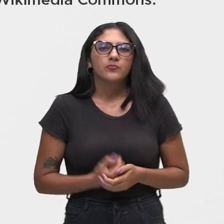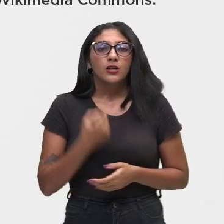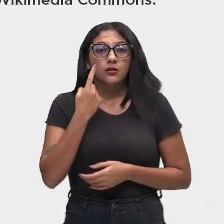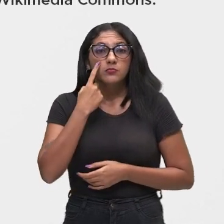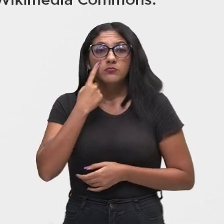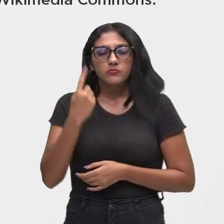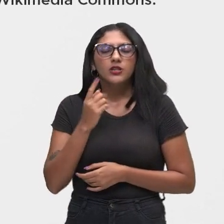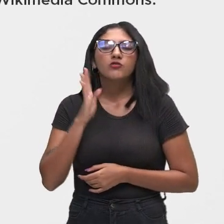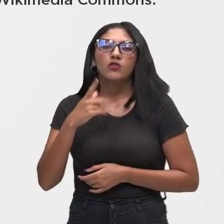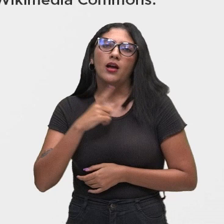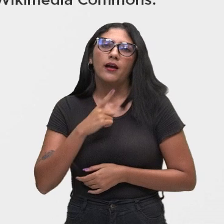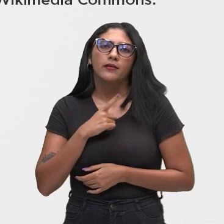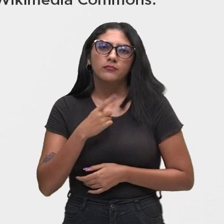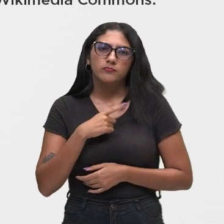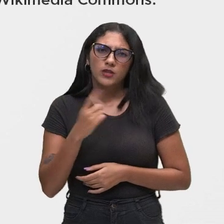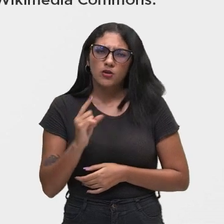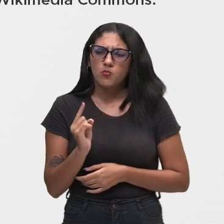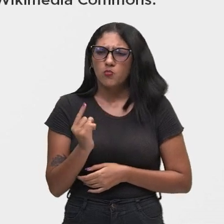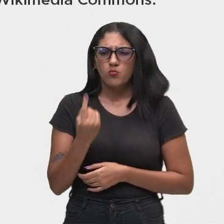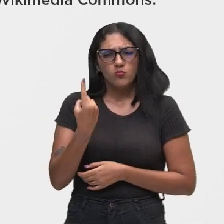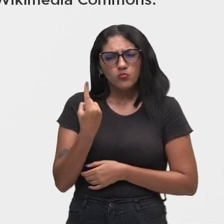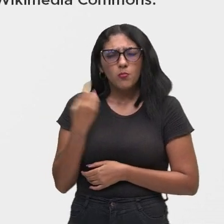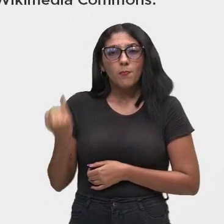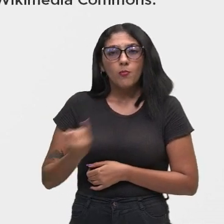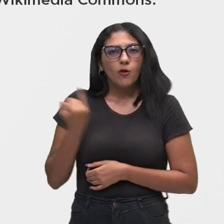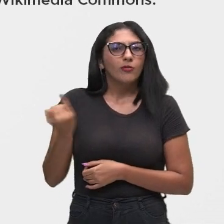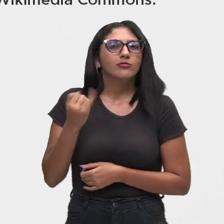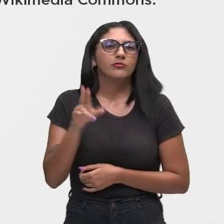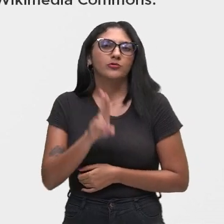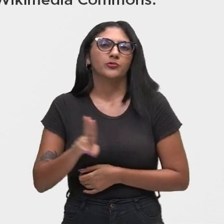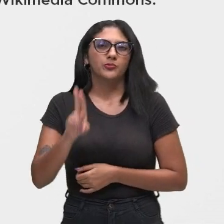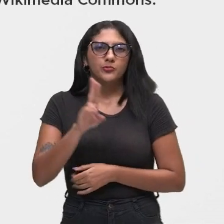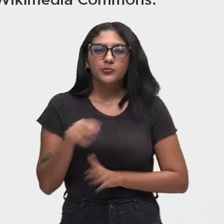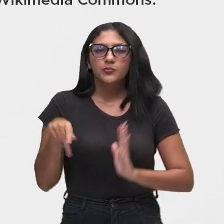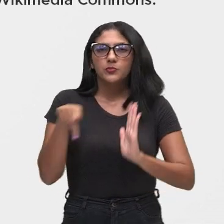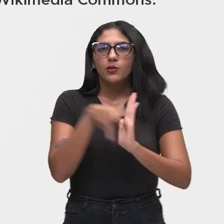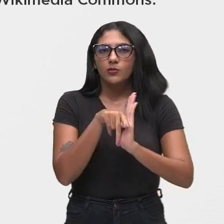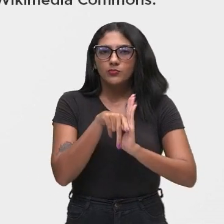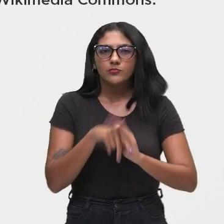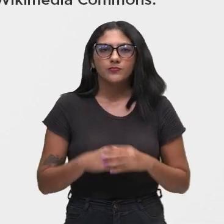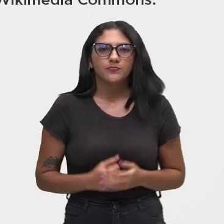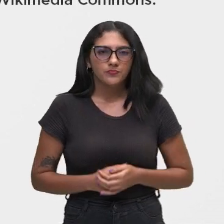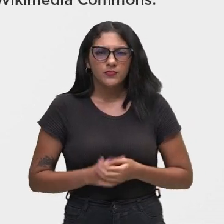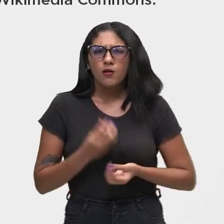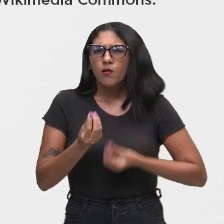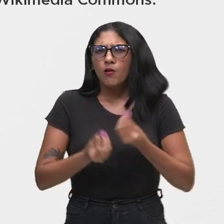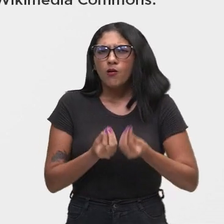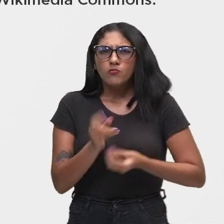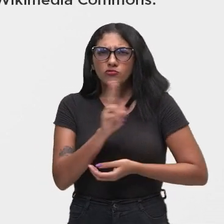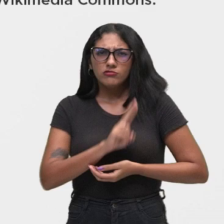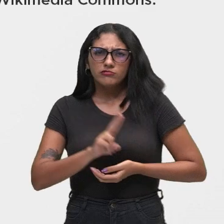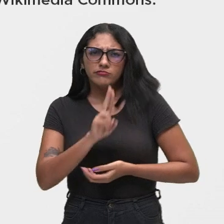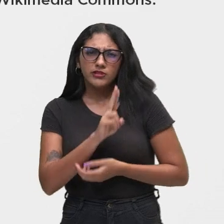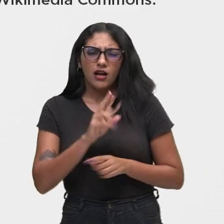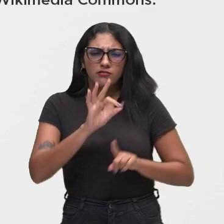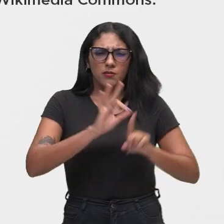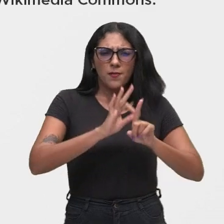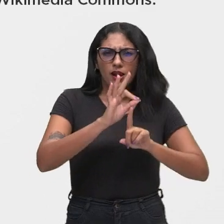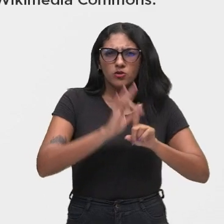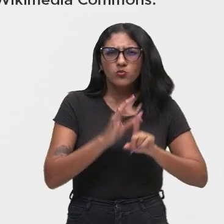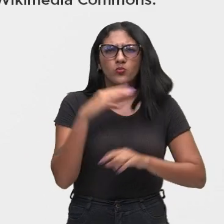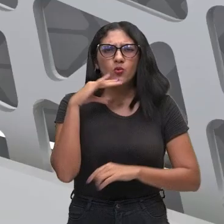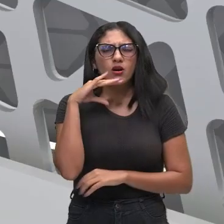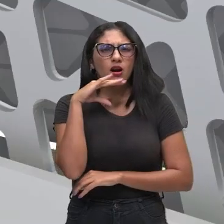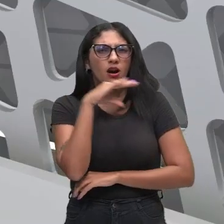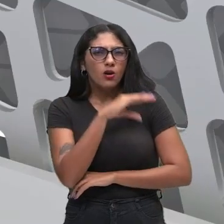já está um grande princípio, né, de uso dessas máquinas, o uso do calor, da temperatura, e